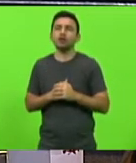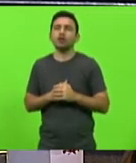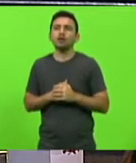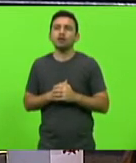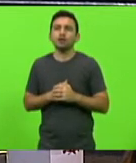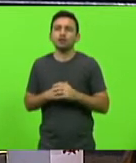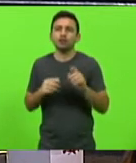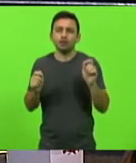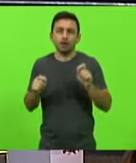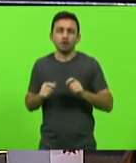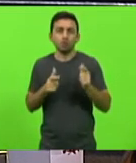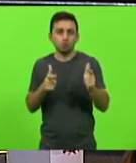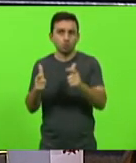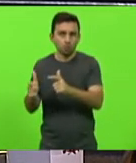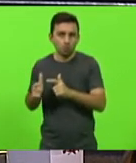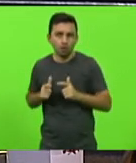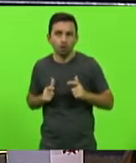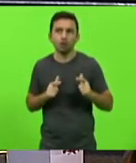nos parlamentos.